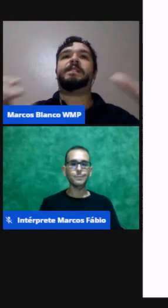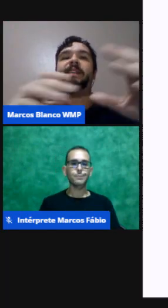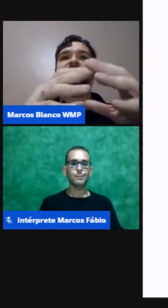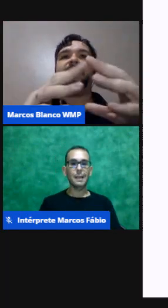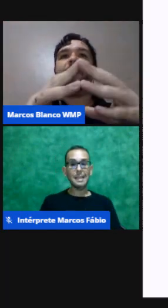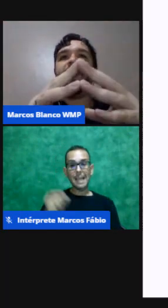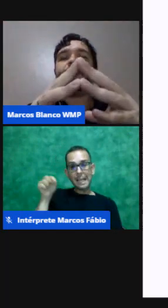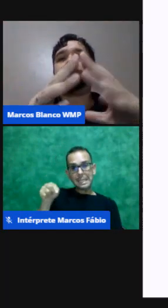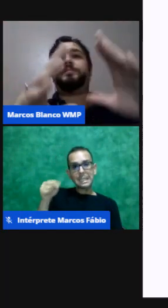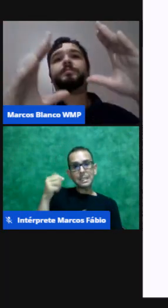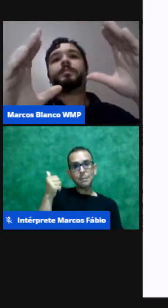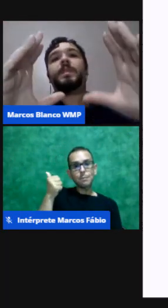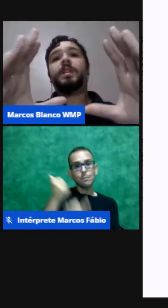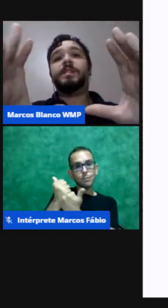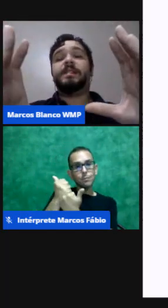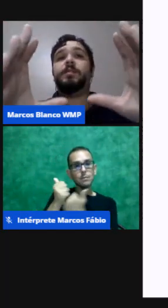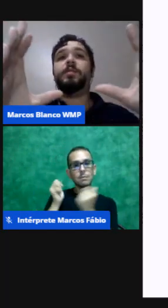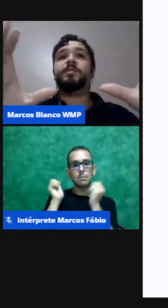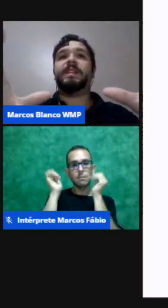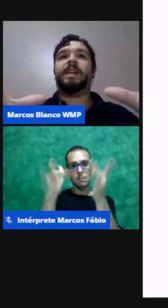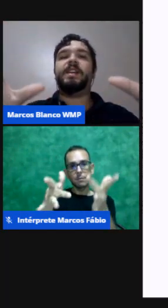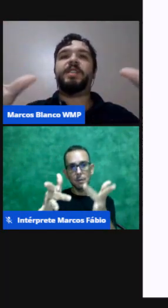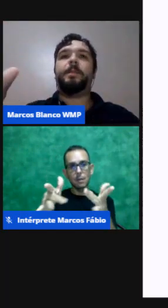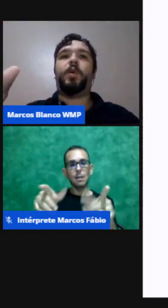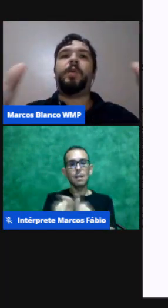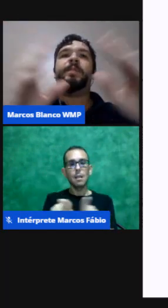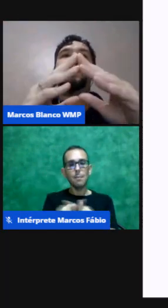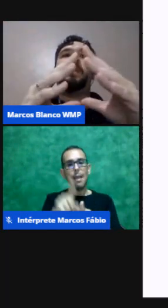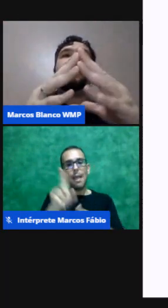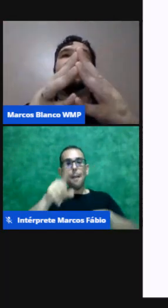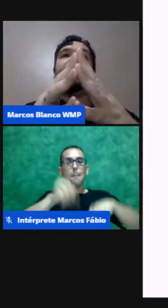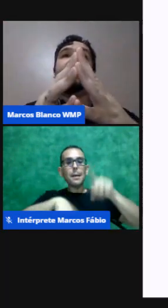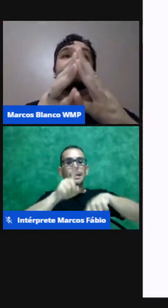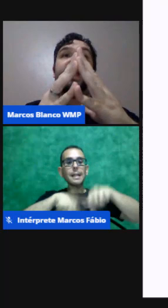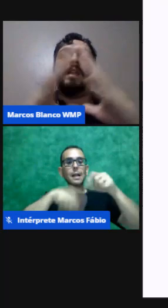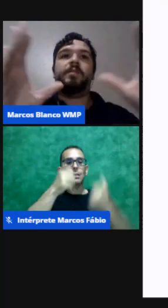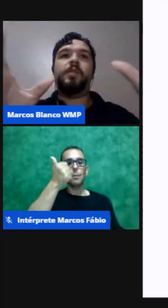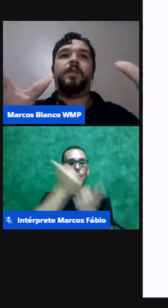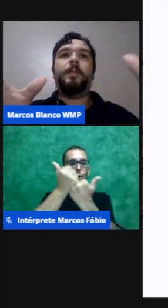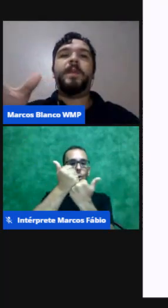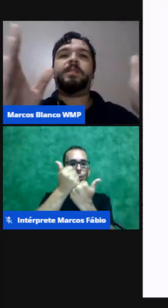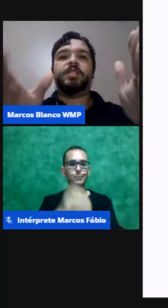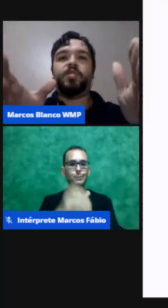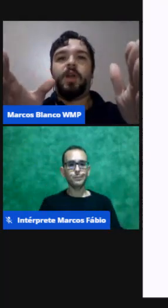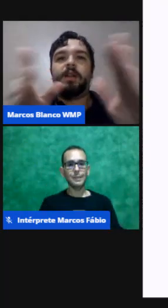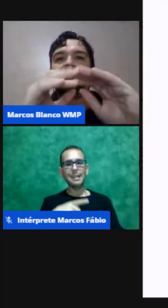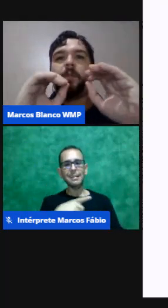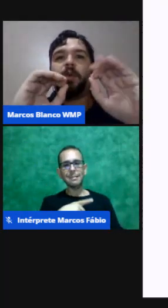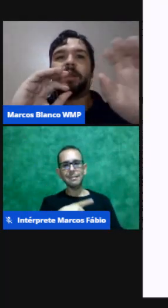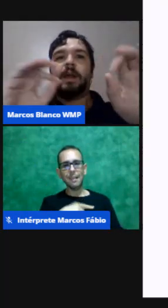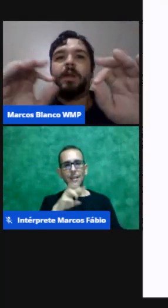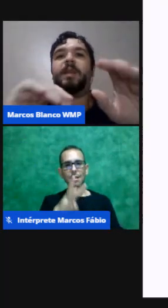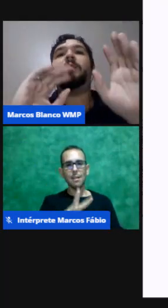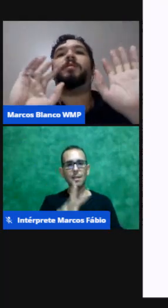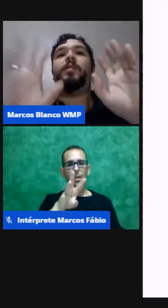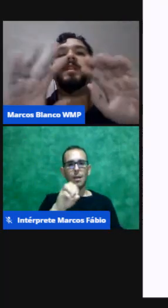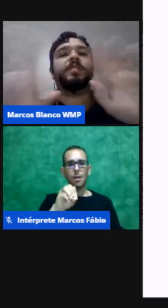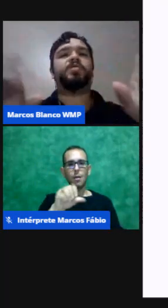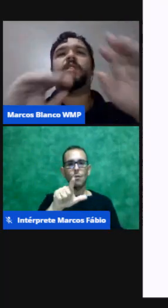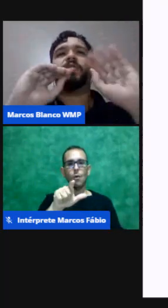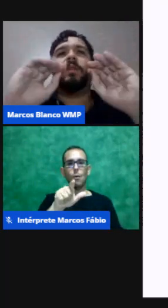aqui eu deixo para vocês também, são os materiais de apoio. Tem o Volbito na Escola, só